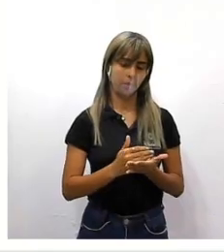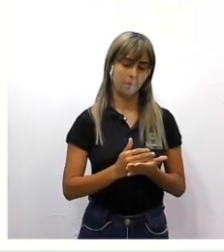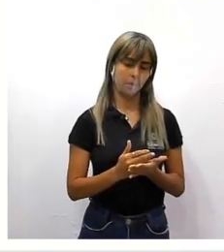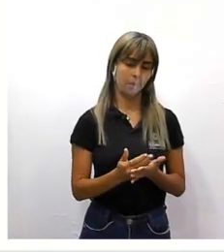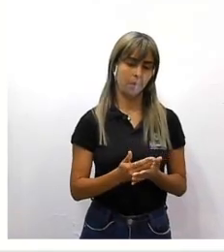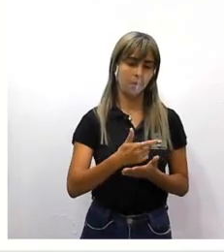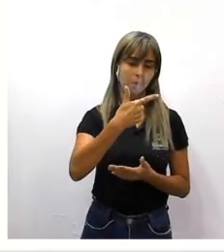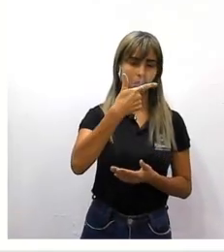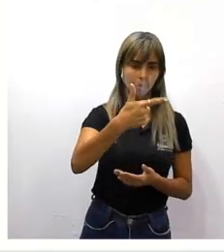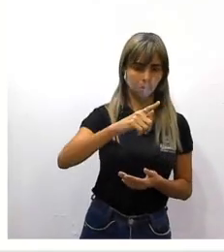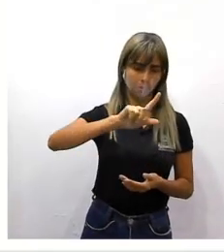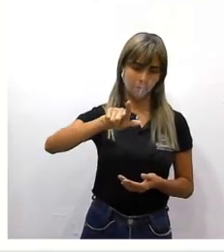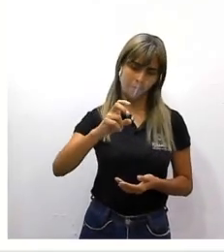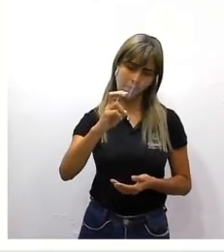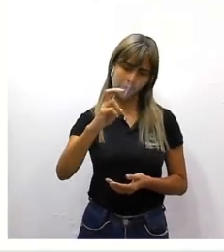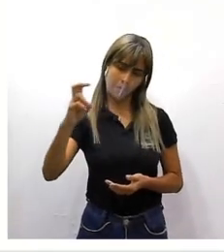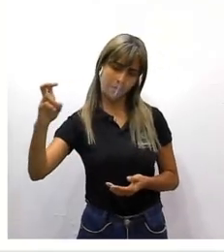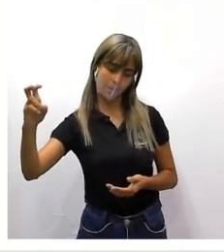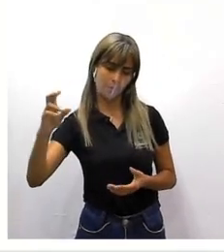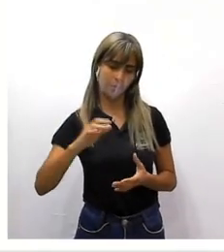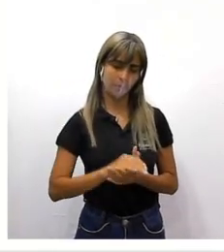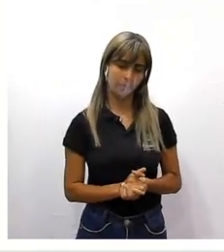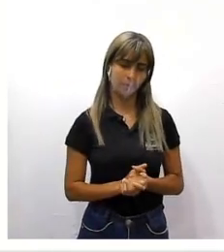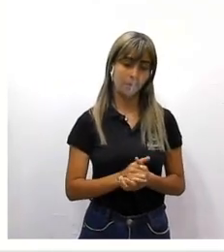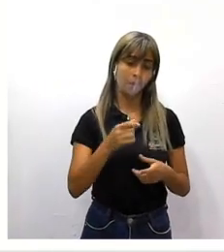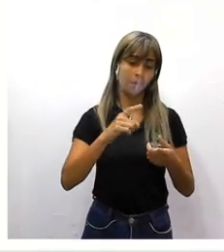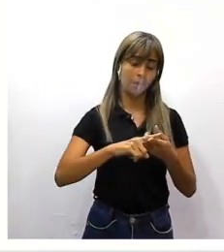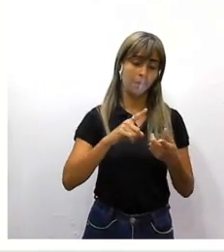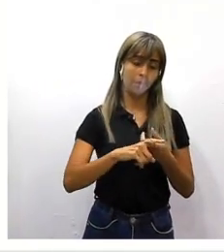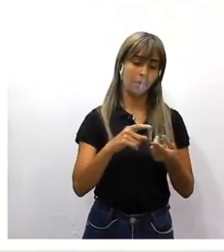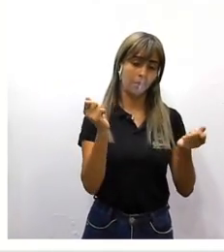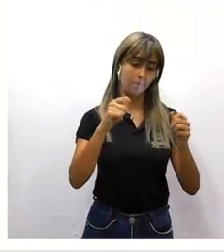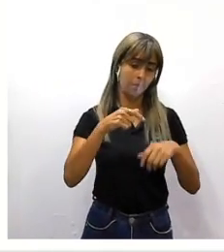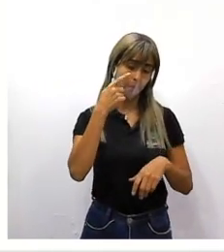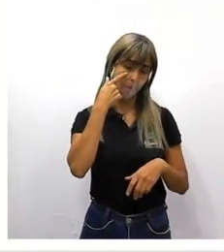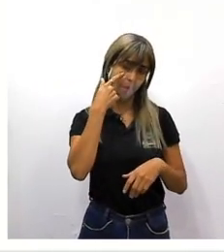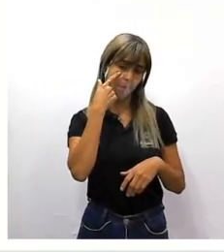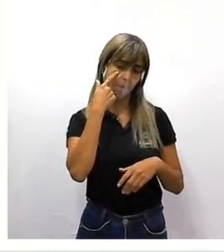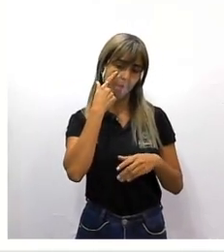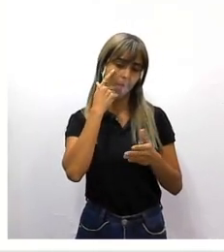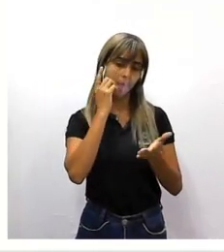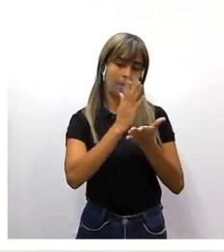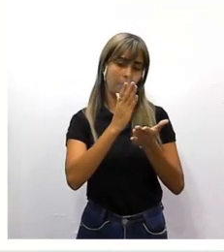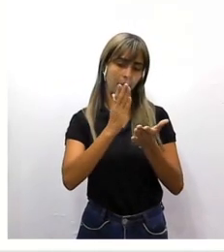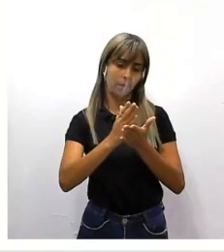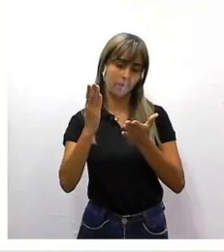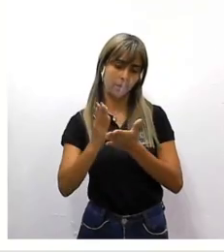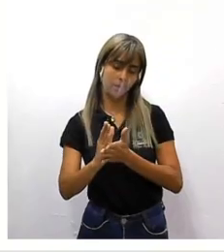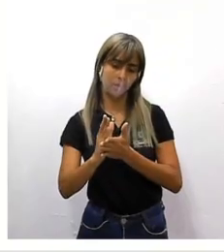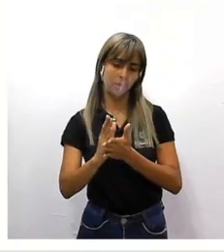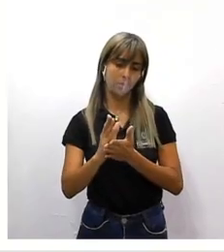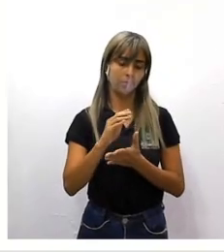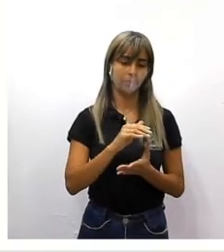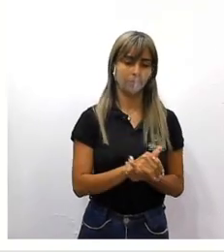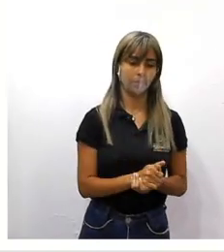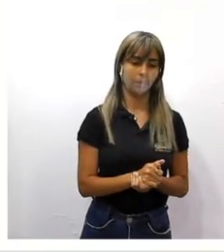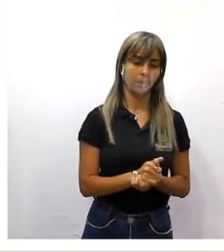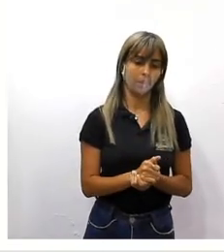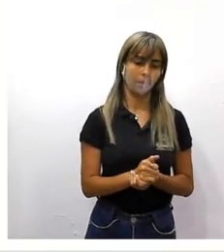é 2,5, que é o número decimal, e também a gente pode ver, ó, dividir um número que